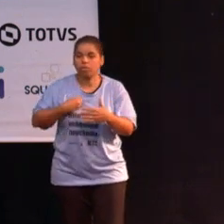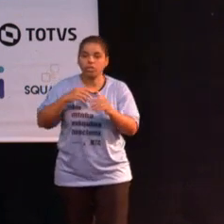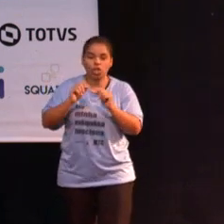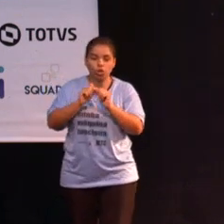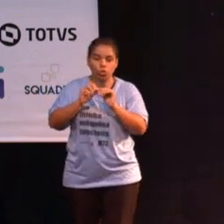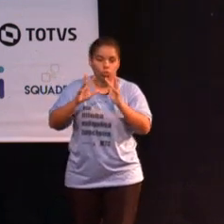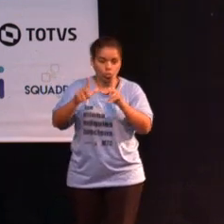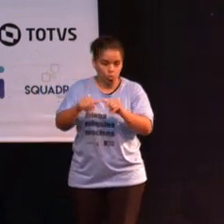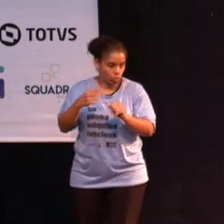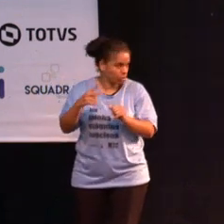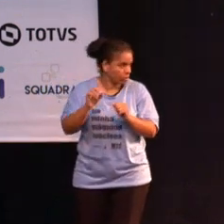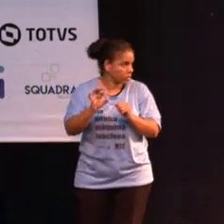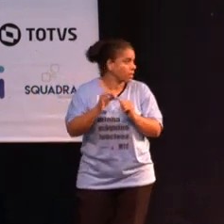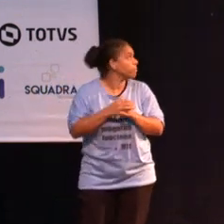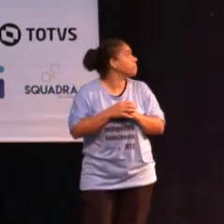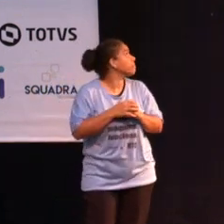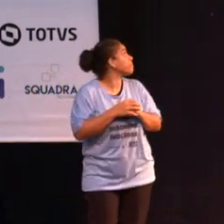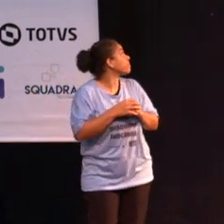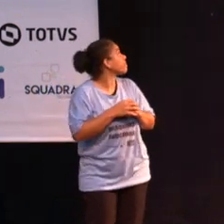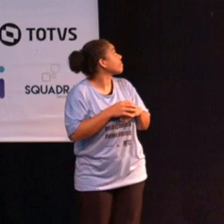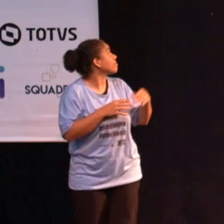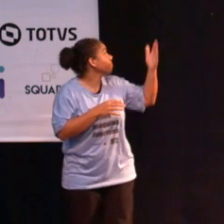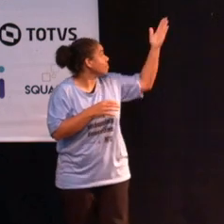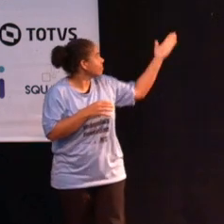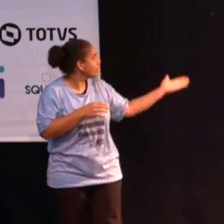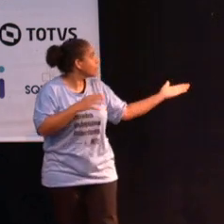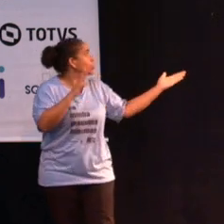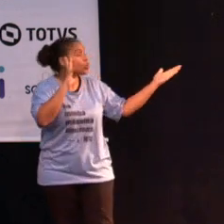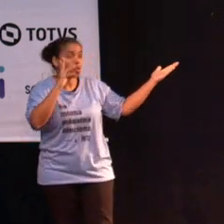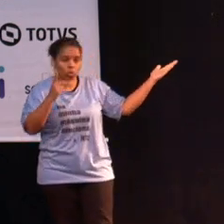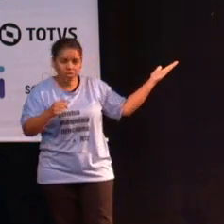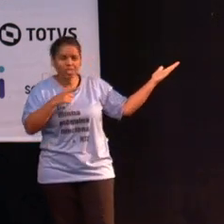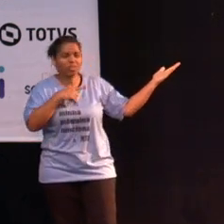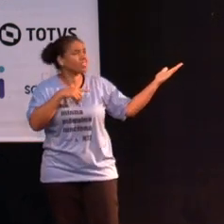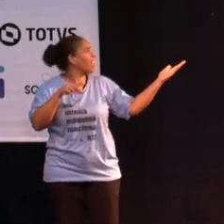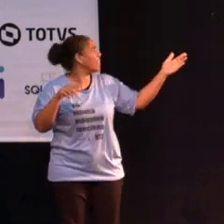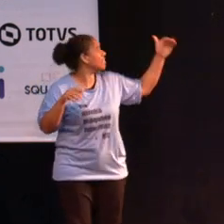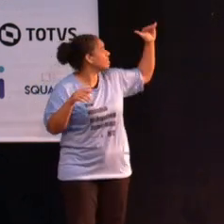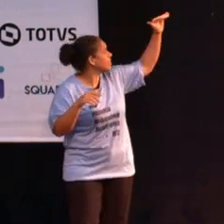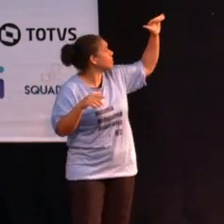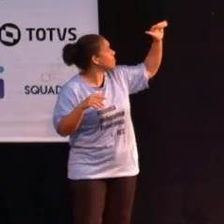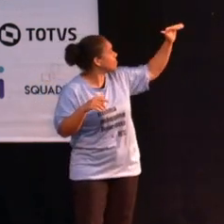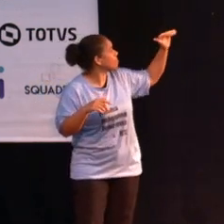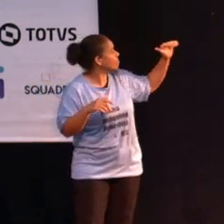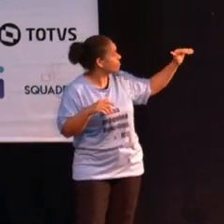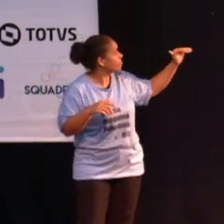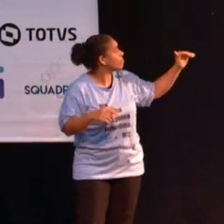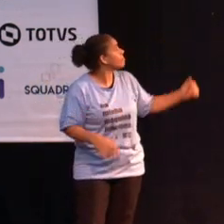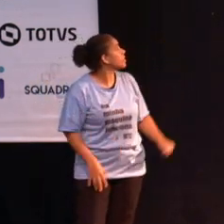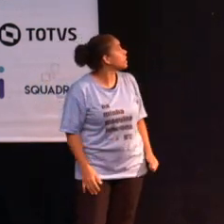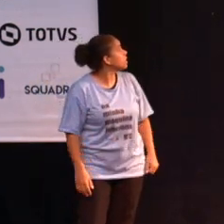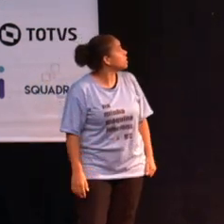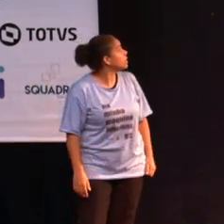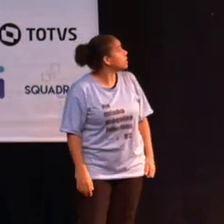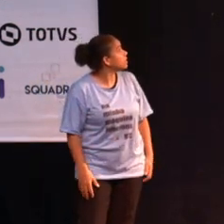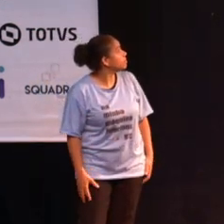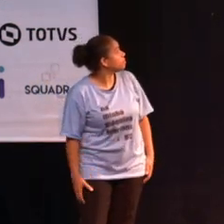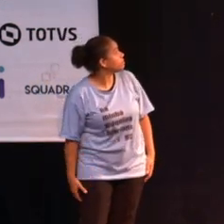tá e aí as soluções têm as soluções é um aspecto a extinta em espécie biker né